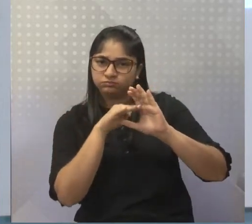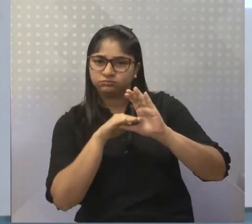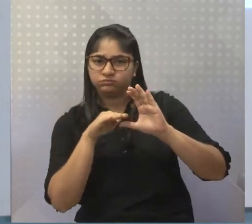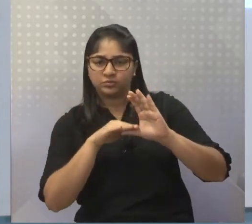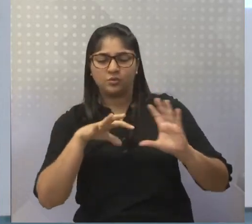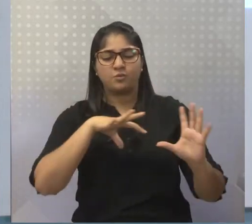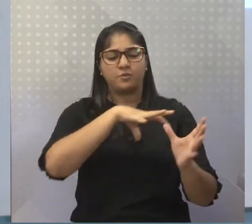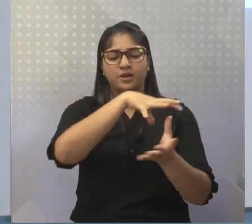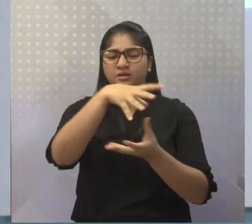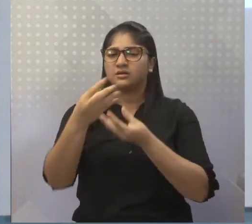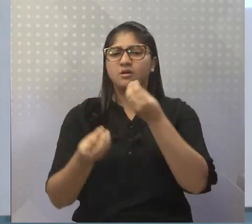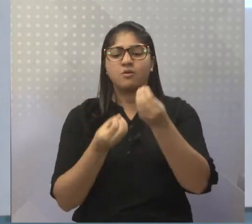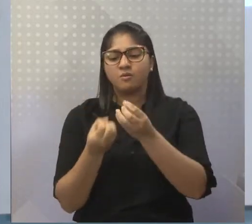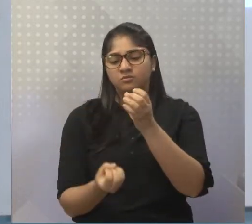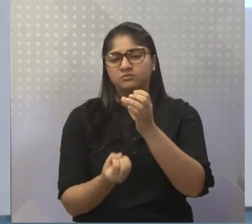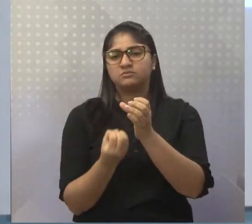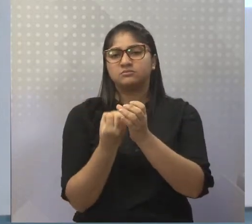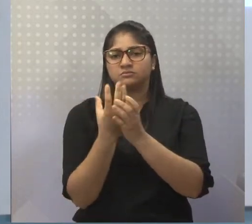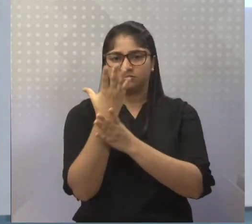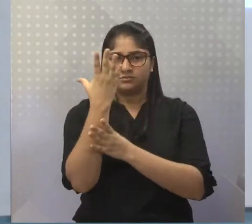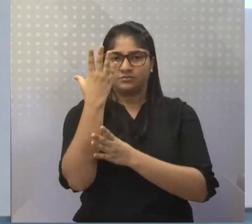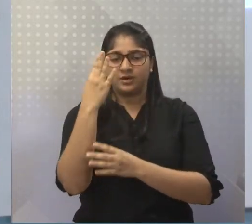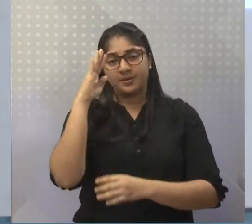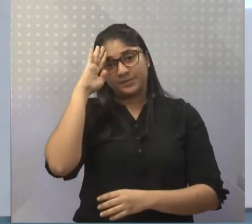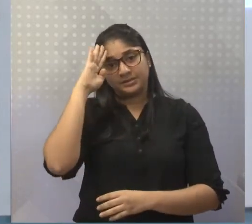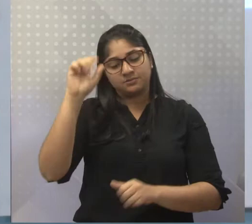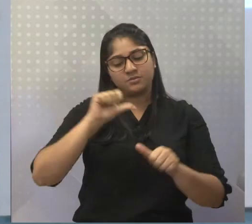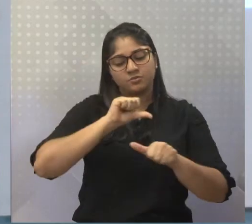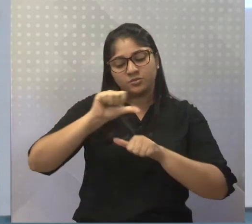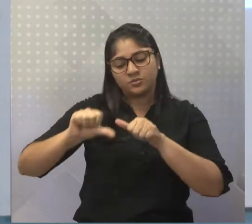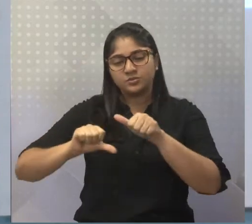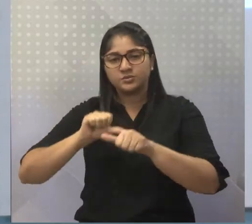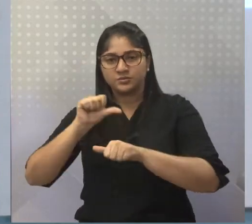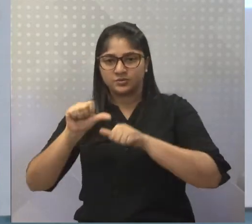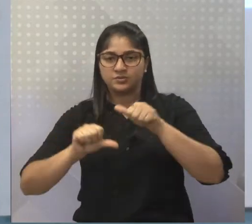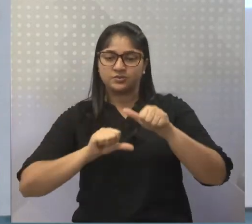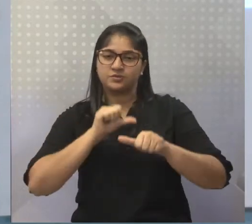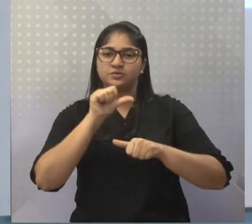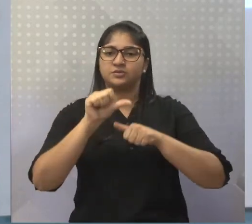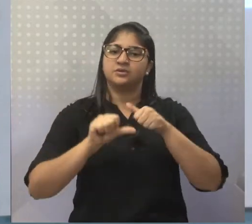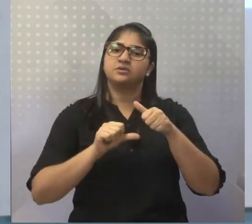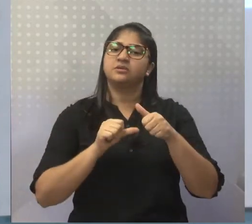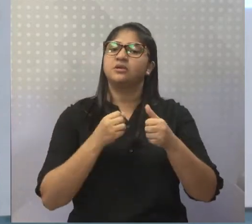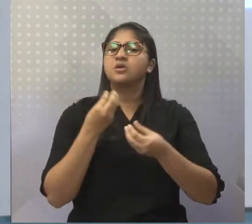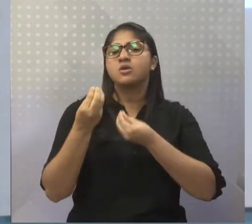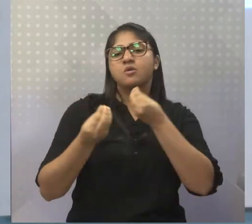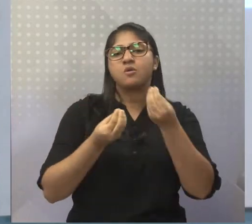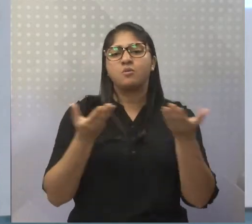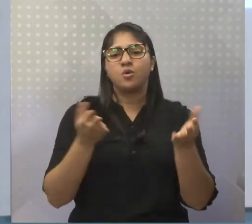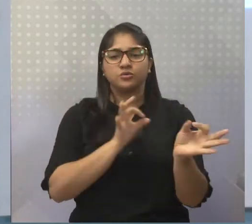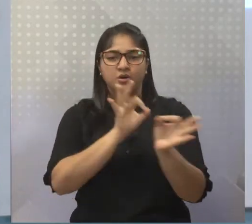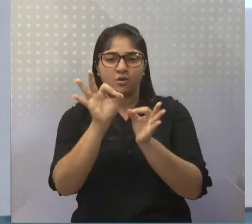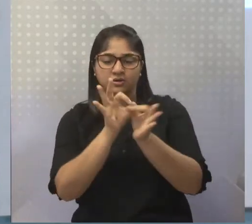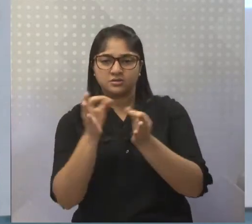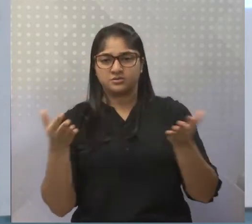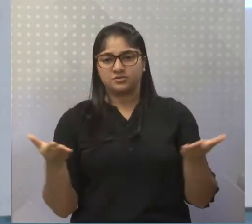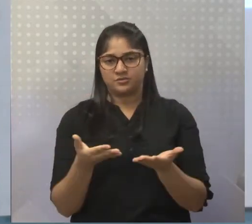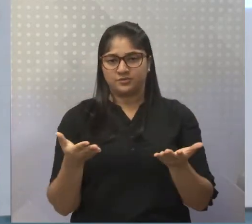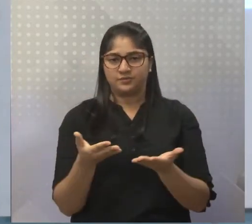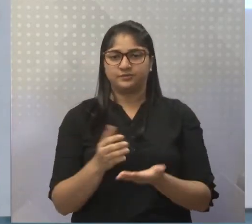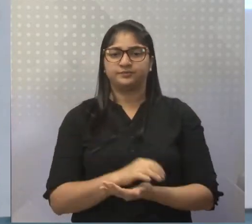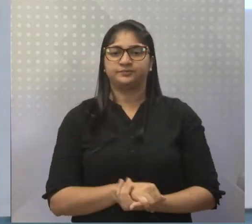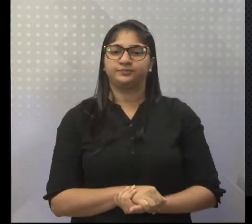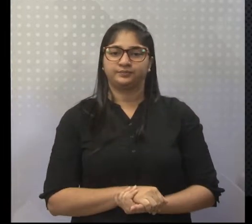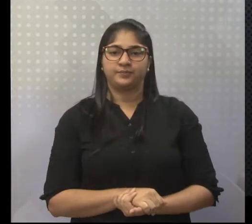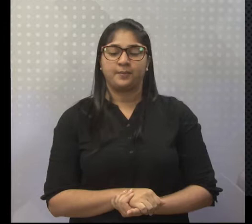nosso planeta como é que se formou as principais alterações e como é que tá essa estrutura nos dias atuais